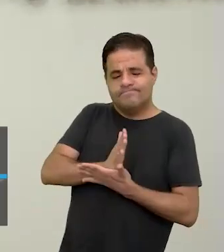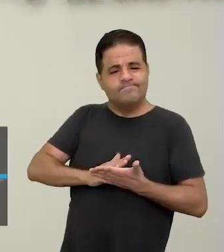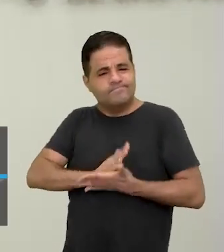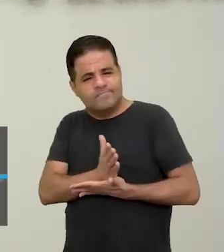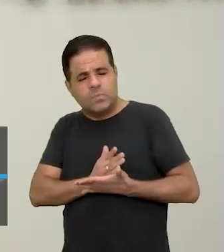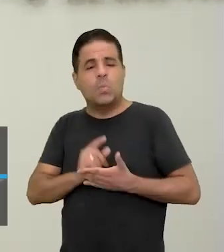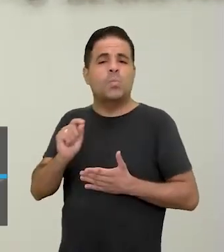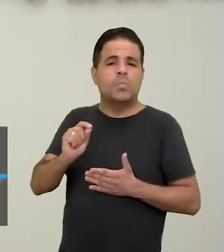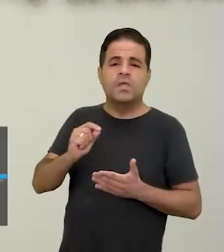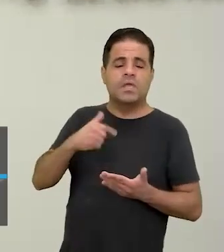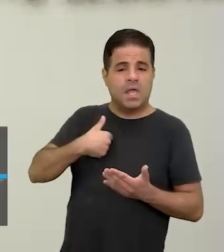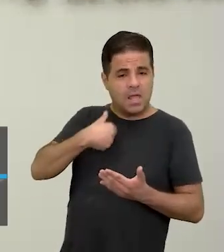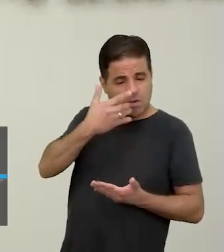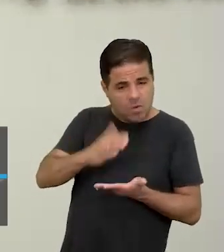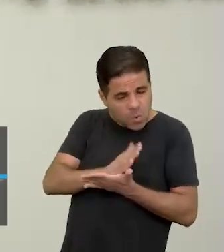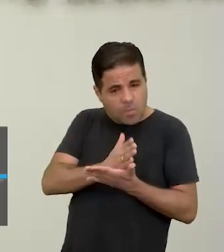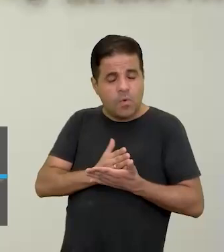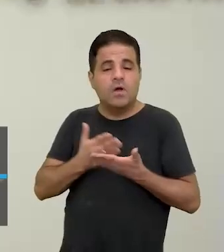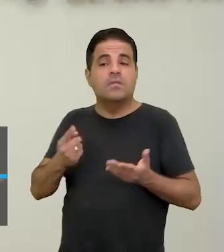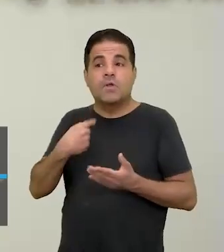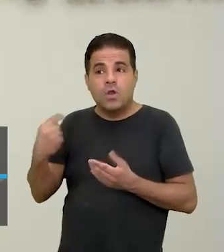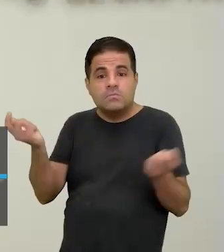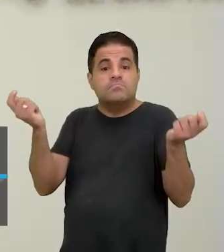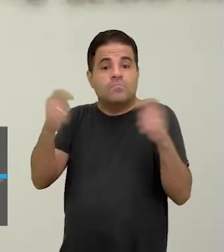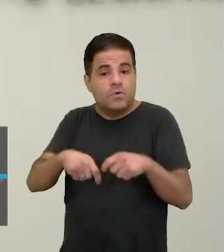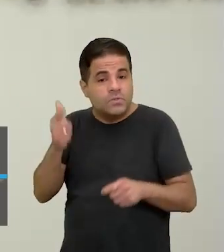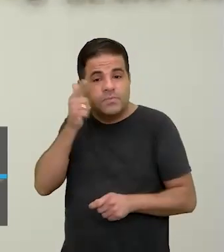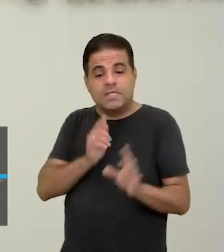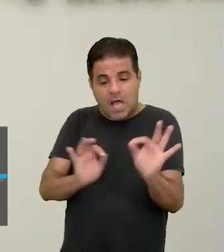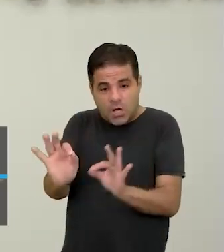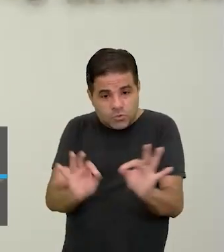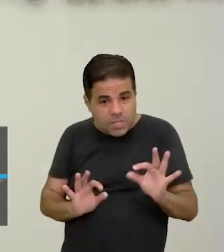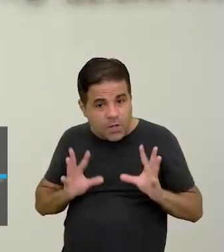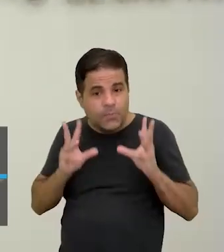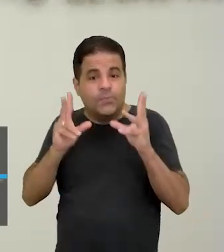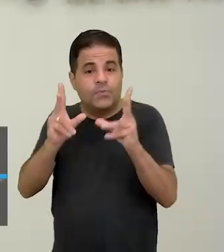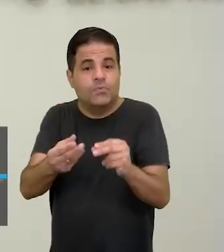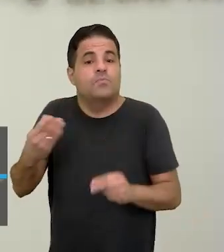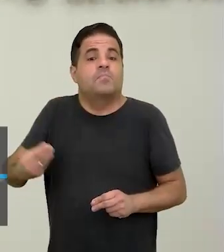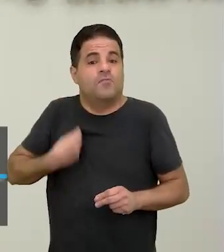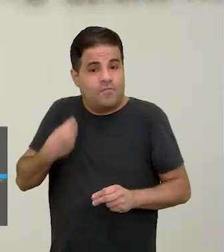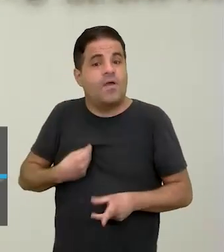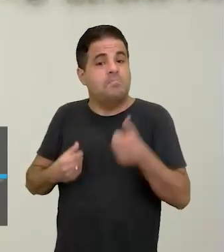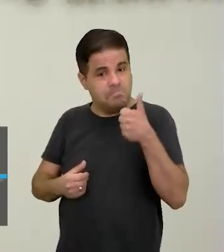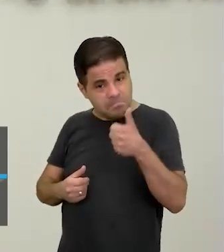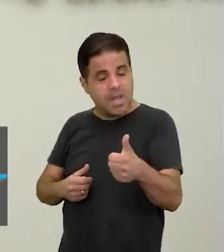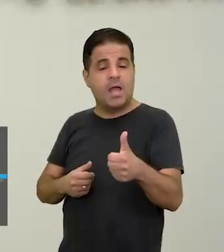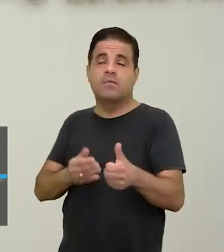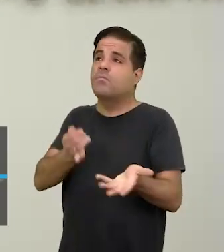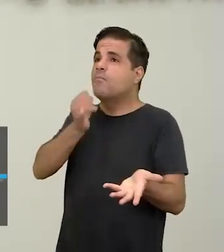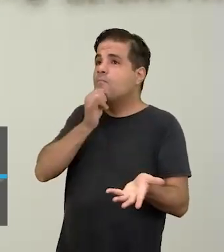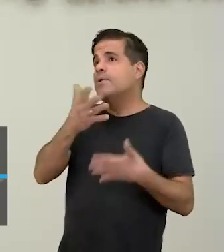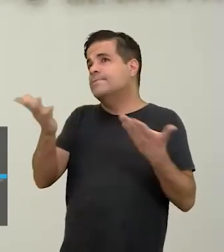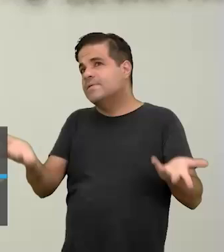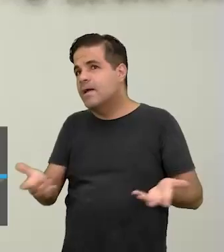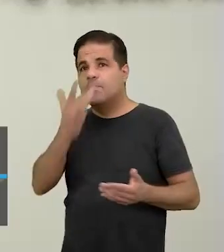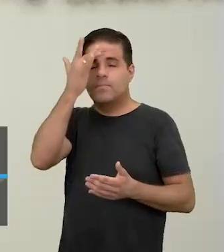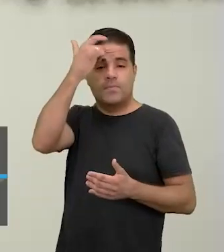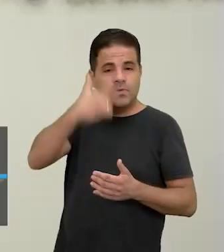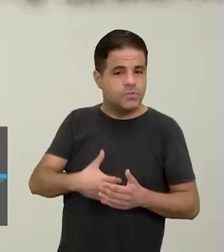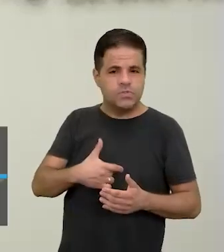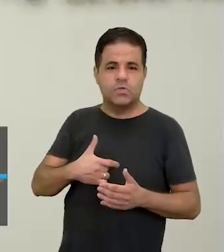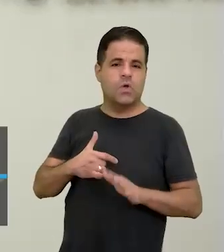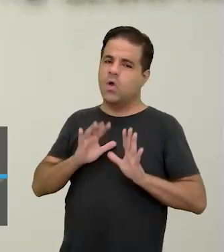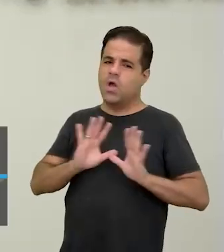não incomoda, para que justamente a gente consiga ajustar tudo isso para viver bem. Então, sei lá, eu sou uma pessoa que eu